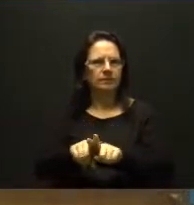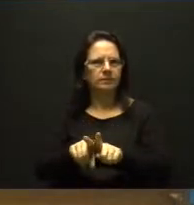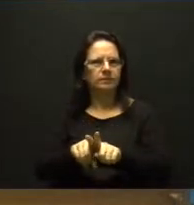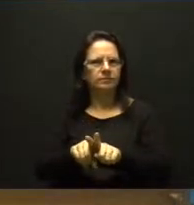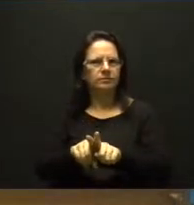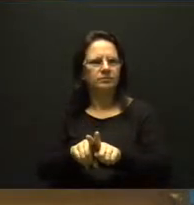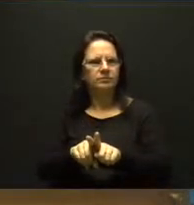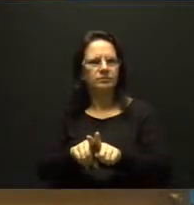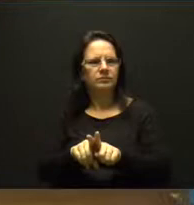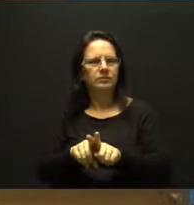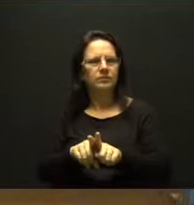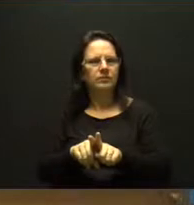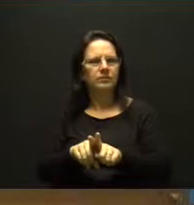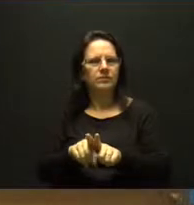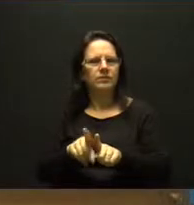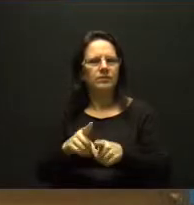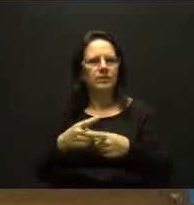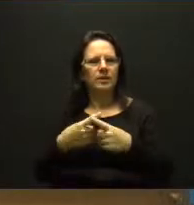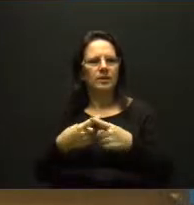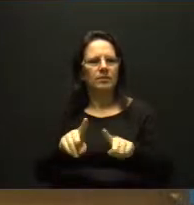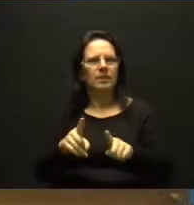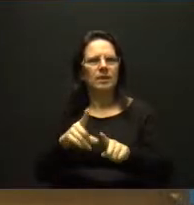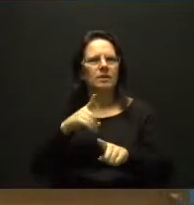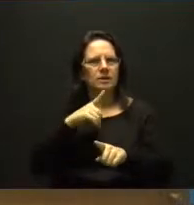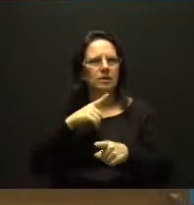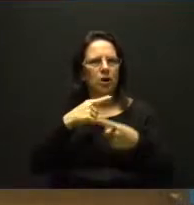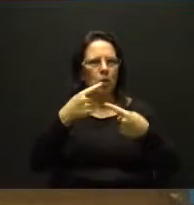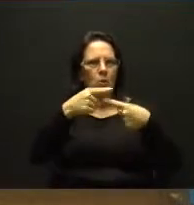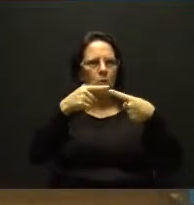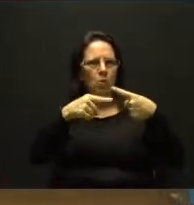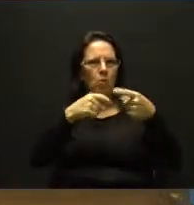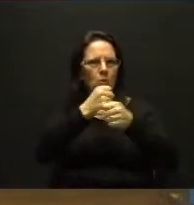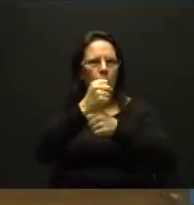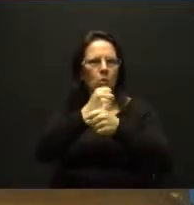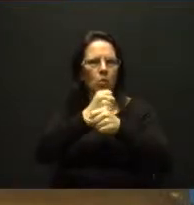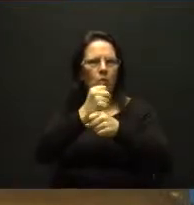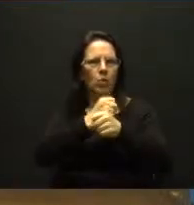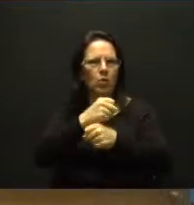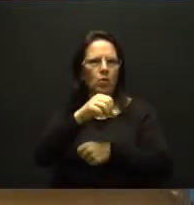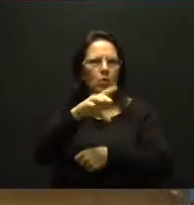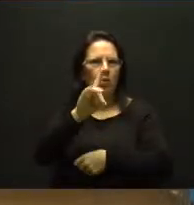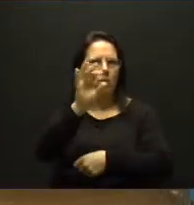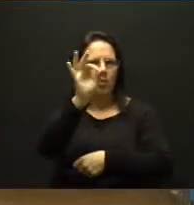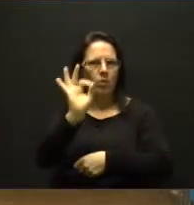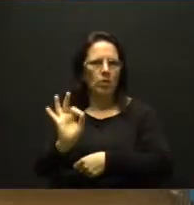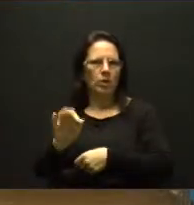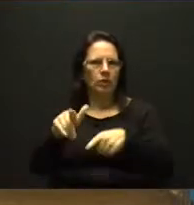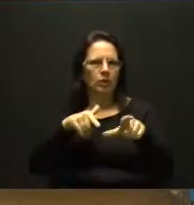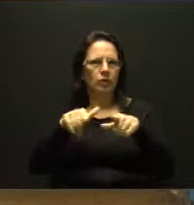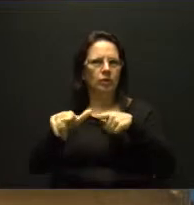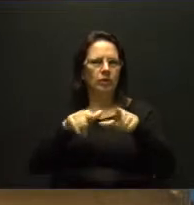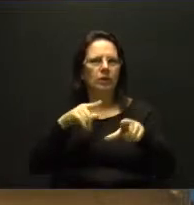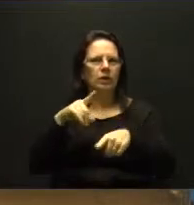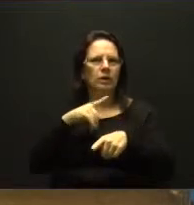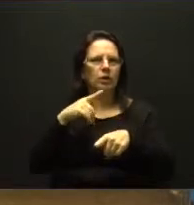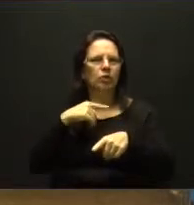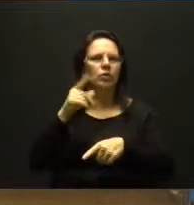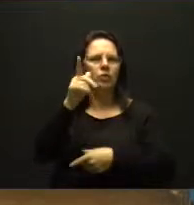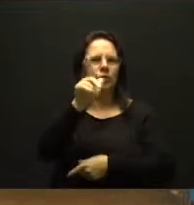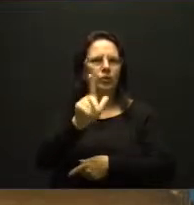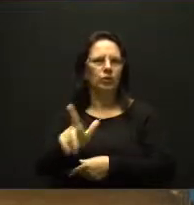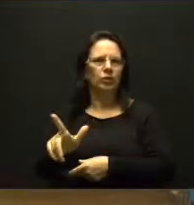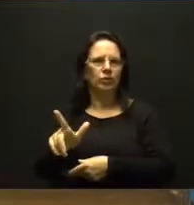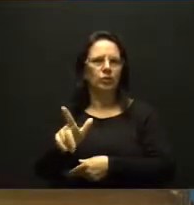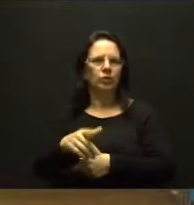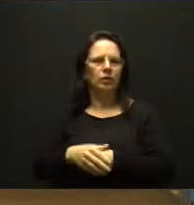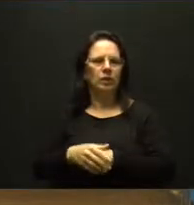chutar mas se ela ganha com um ano e oito meses de déficit de serviço teria mais uma vez o